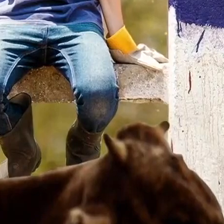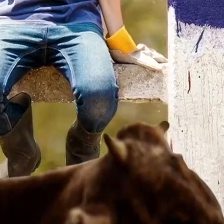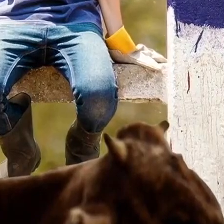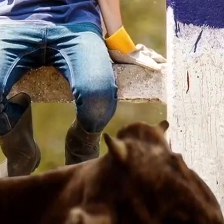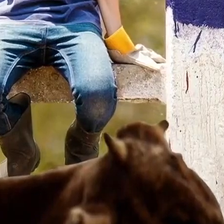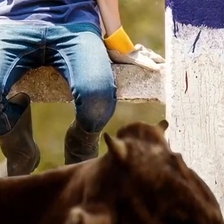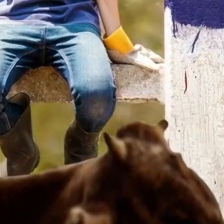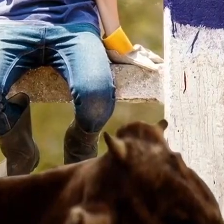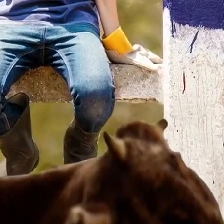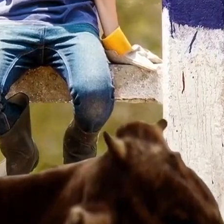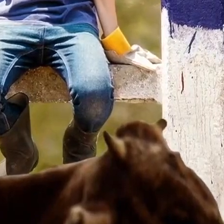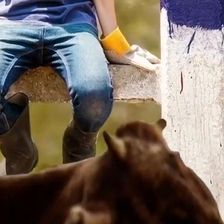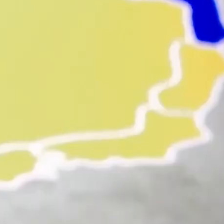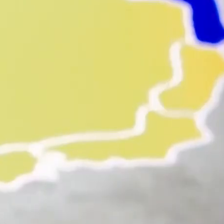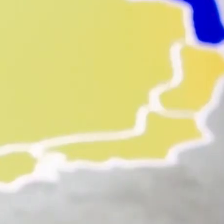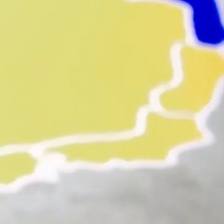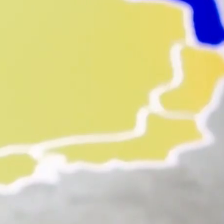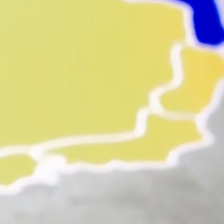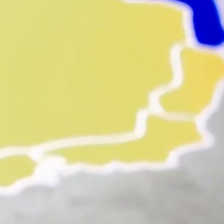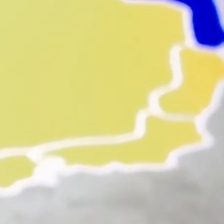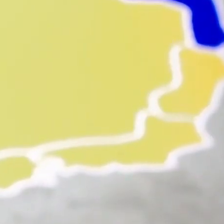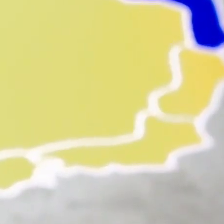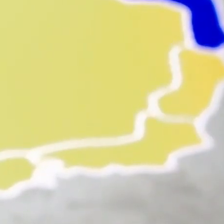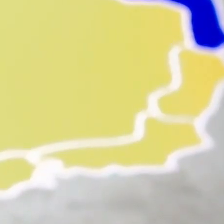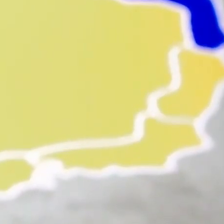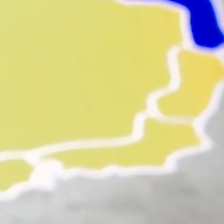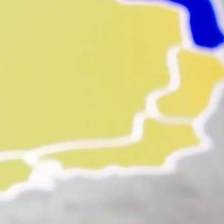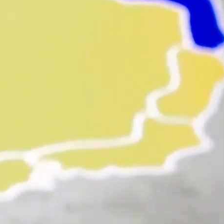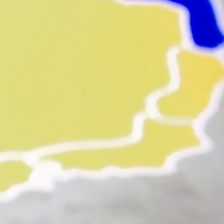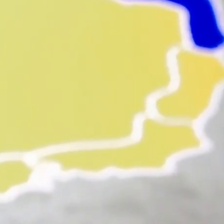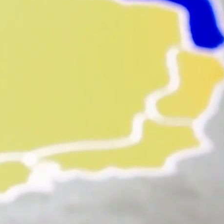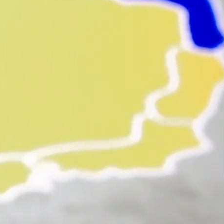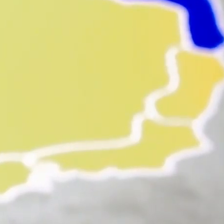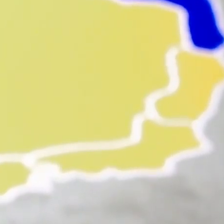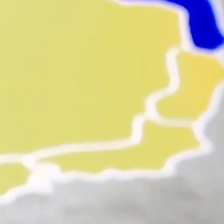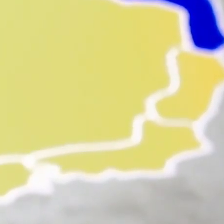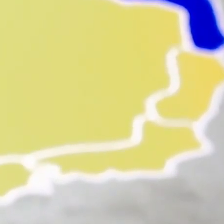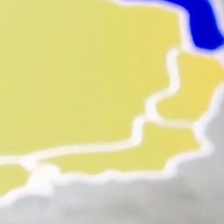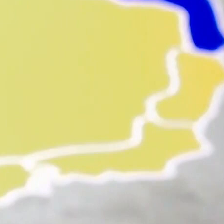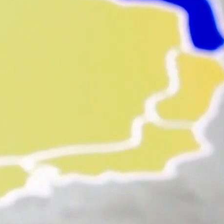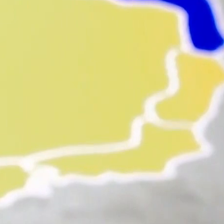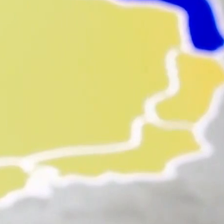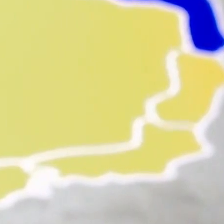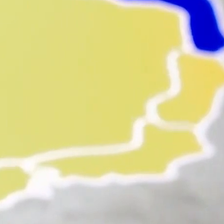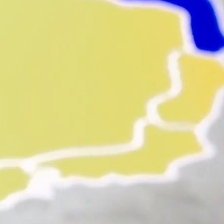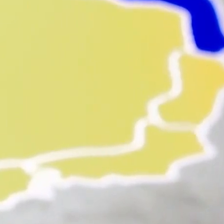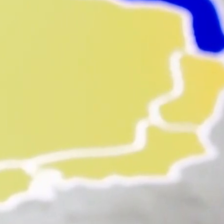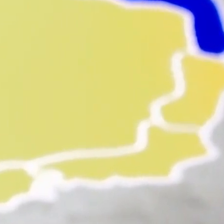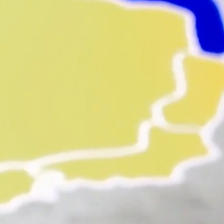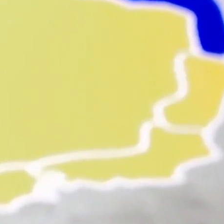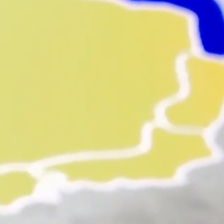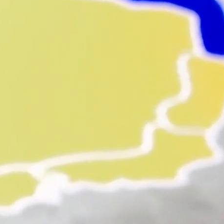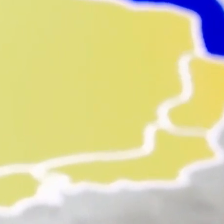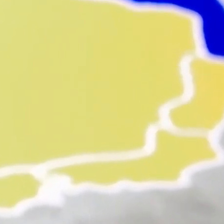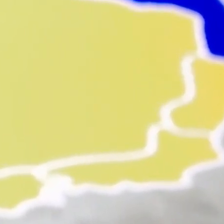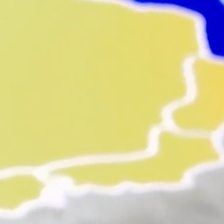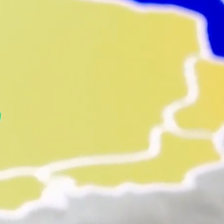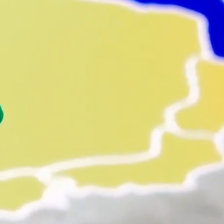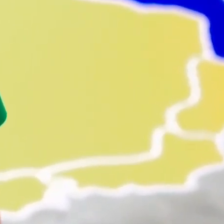ou reformar suas casas. E sabe o seguro rural? Alcançou a cifra inédita de R$1